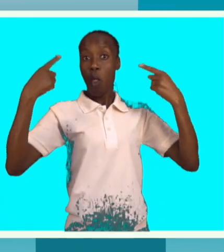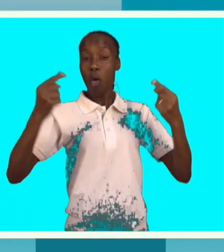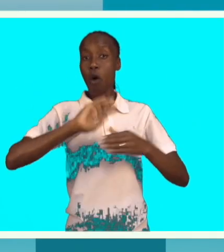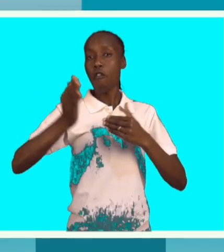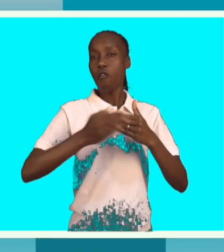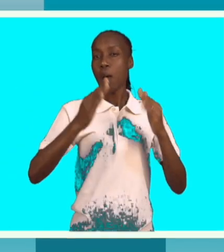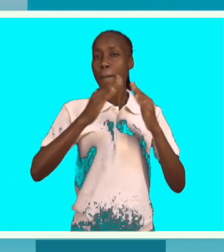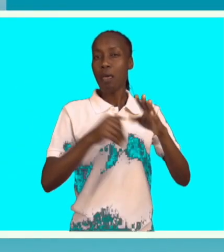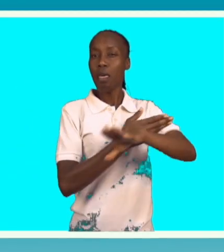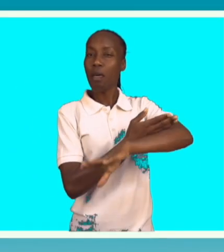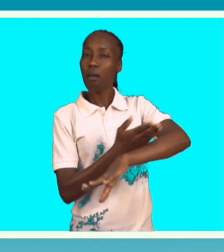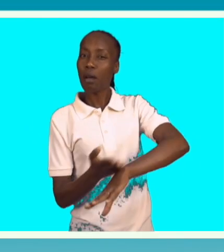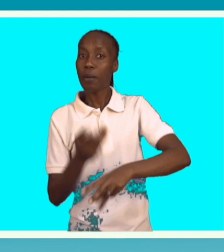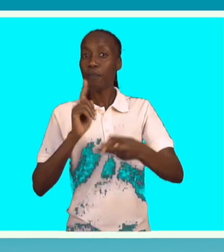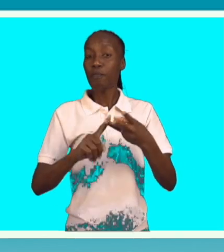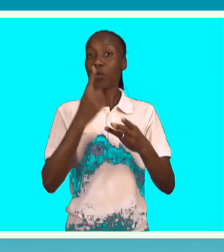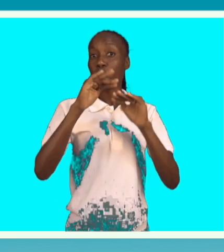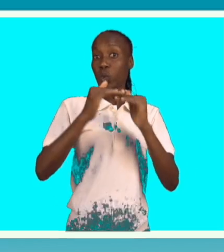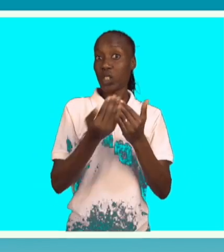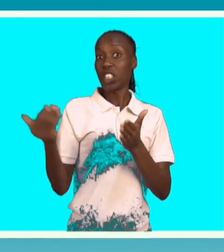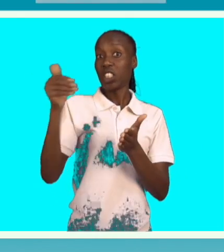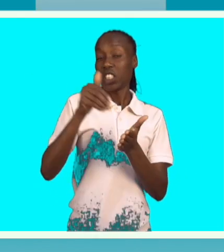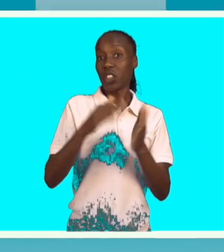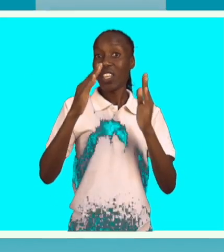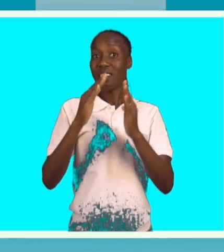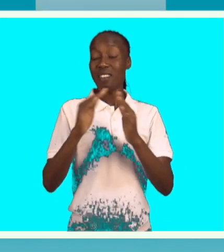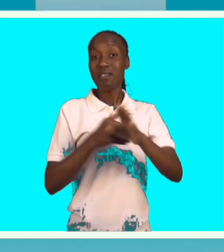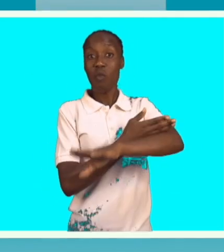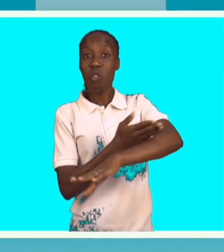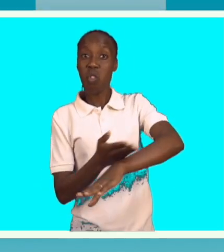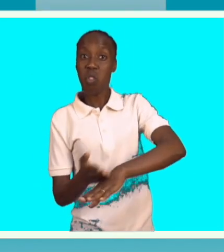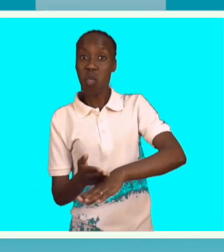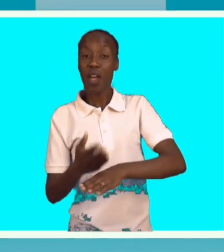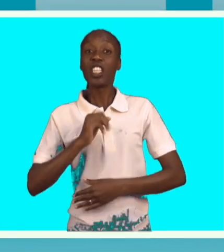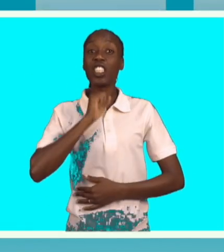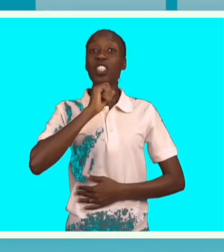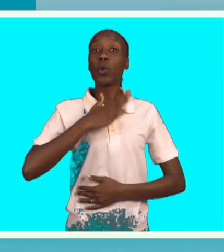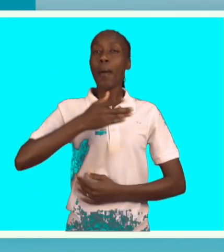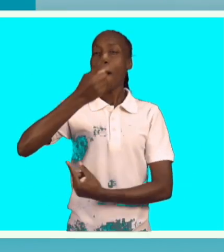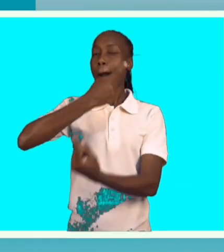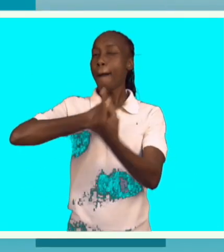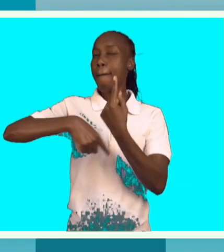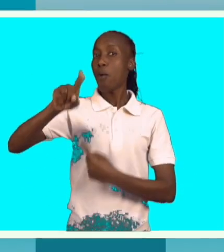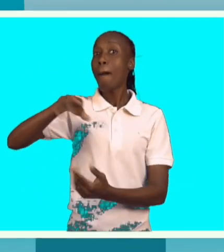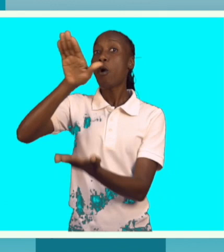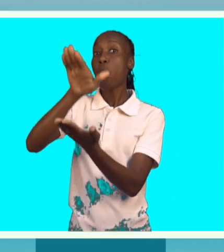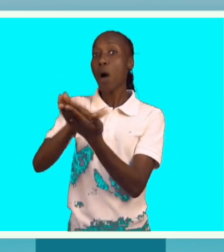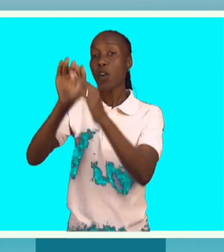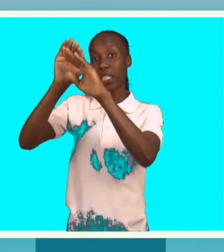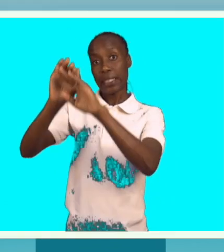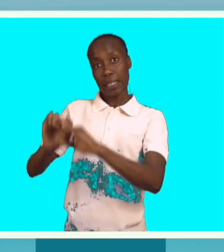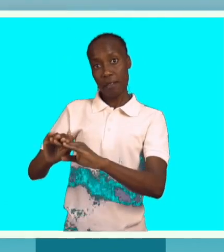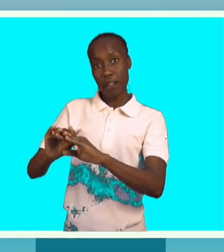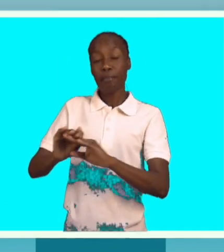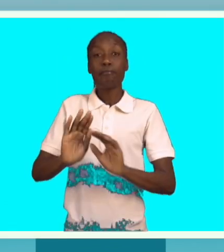às vezes voltávamos tarde. Certo dia, cheguei tarde à casa e meus tios me mandaram voltar para onde eu